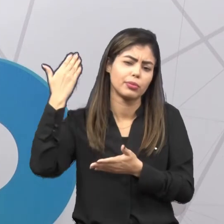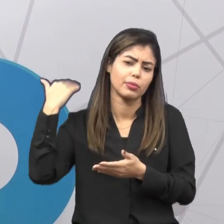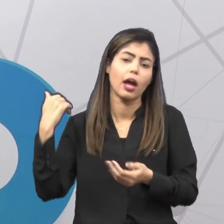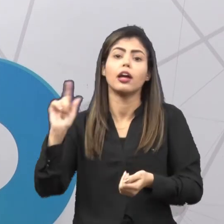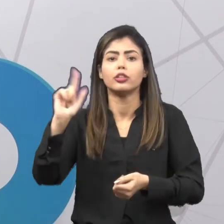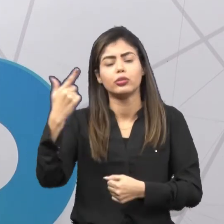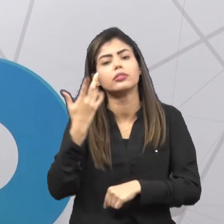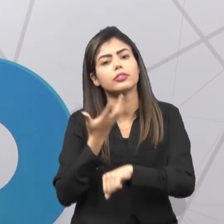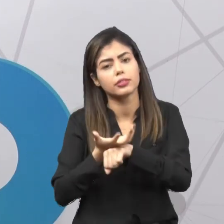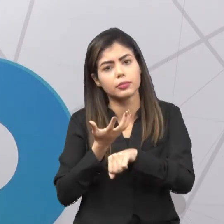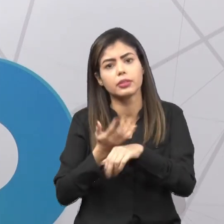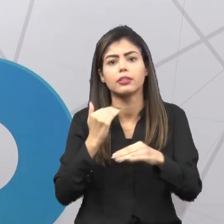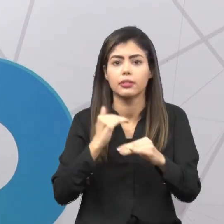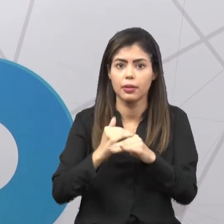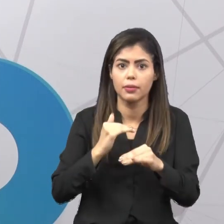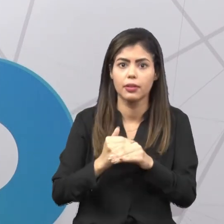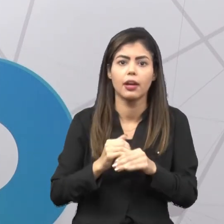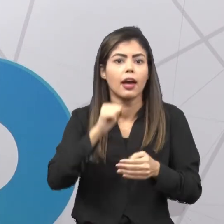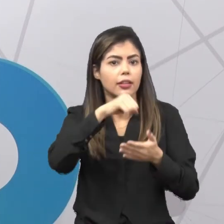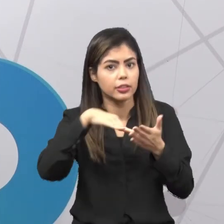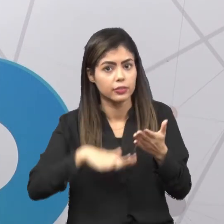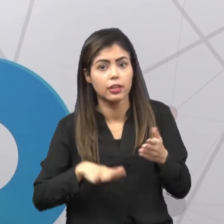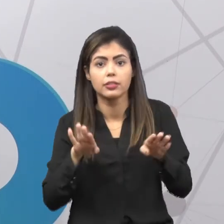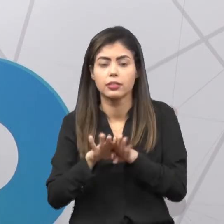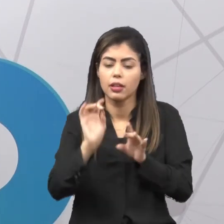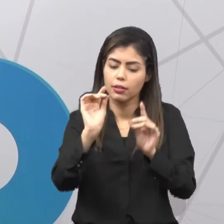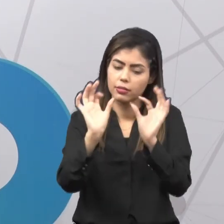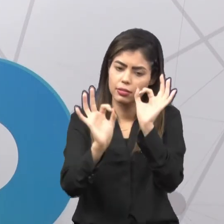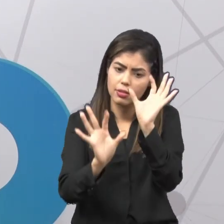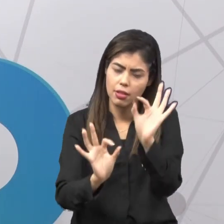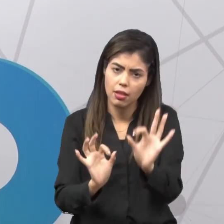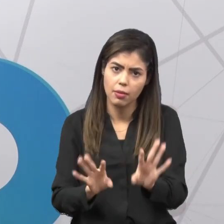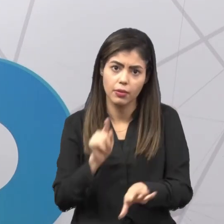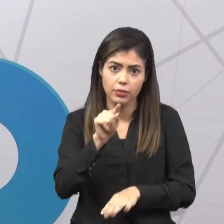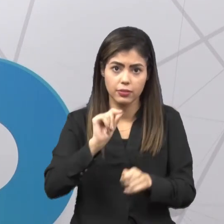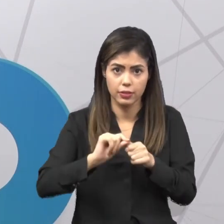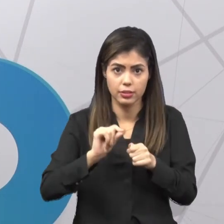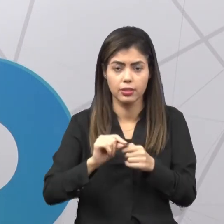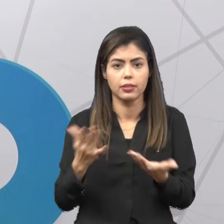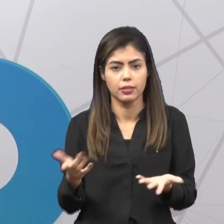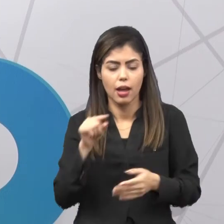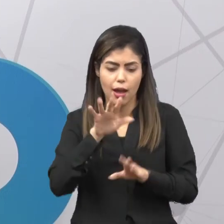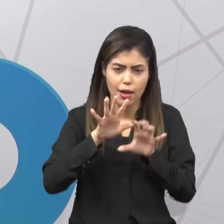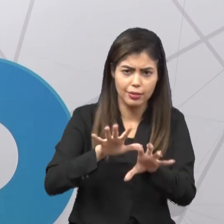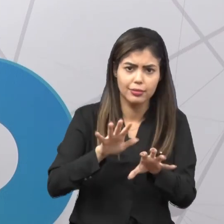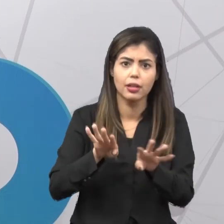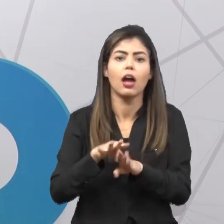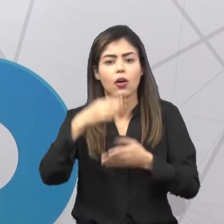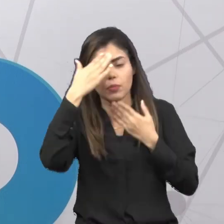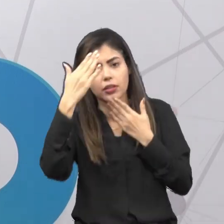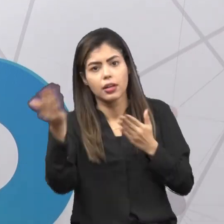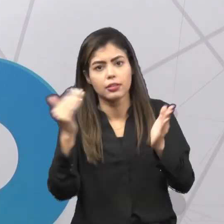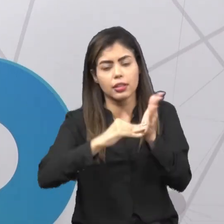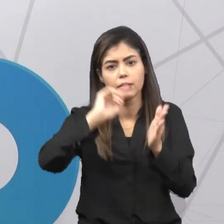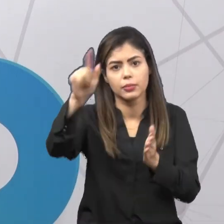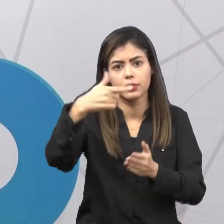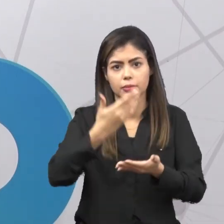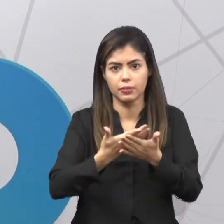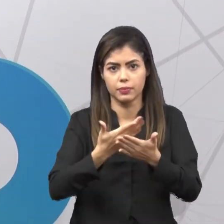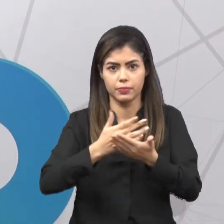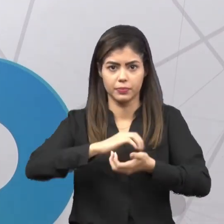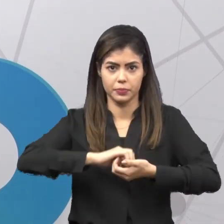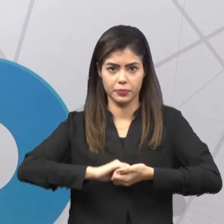demais professores, inclusive as atividades detalhadas para você fazer. É isso. Obrigada. Até o próximo encontro.